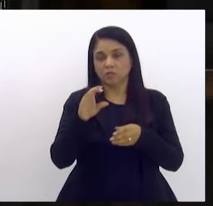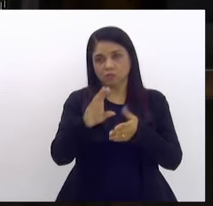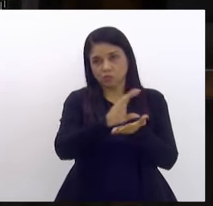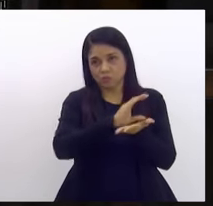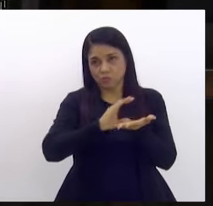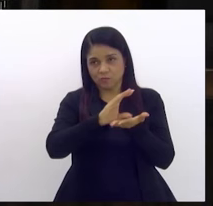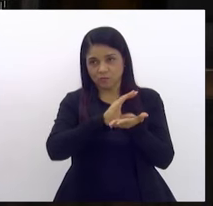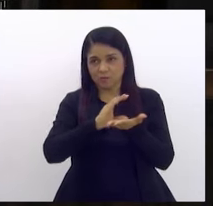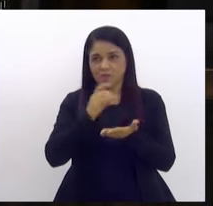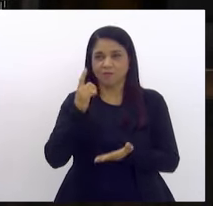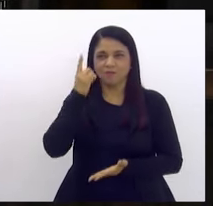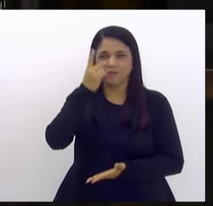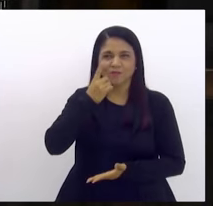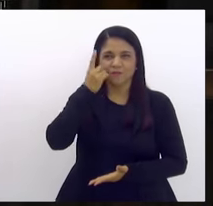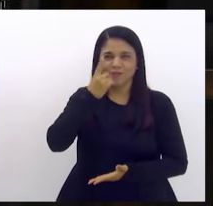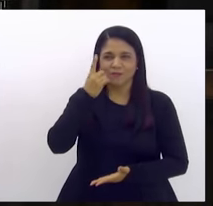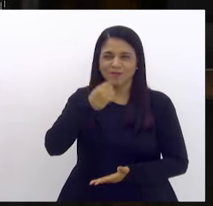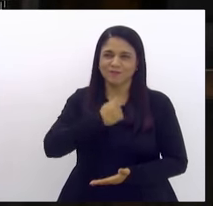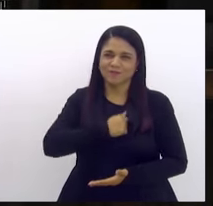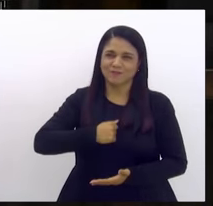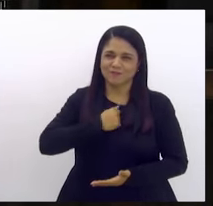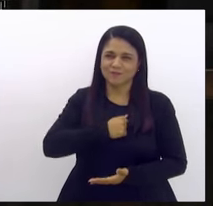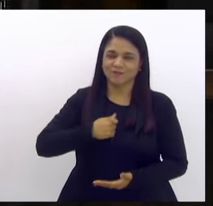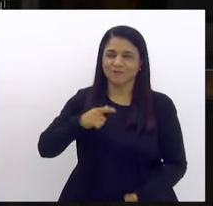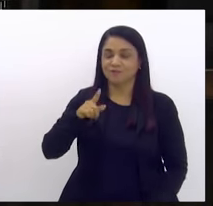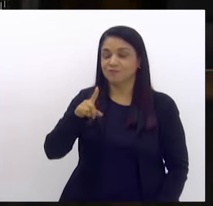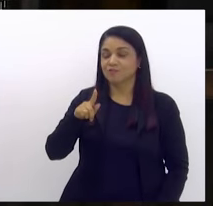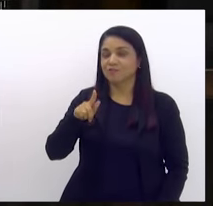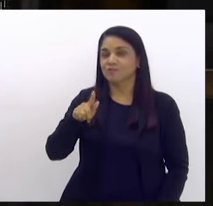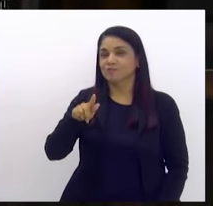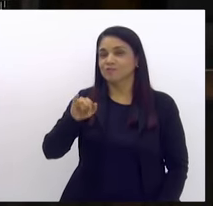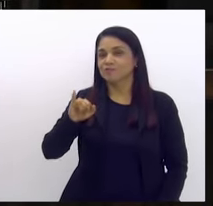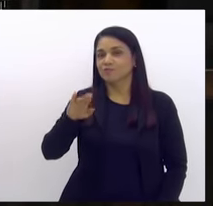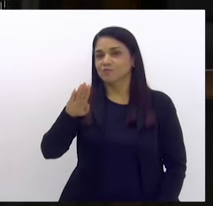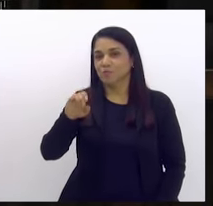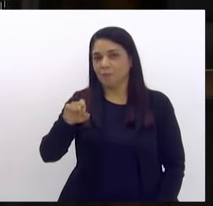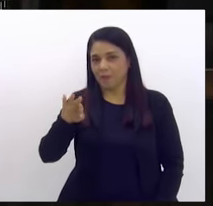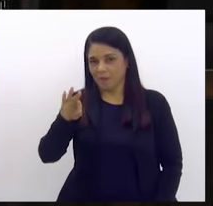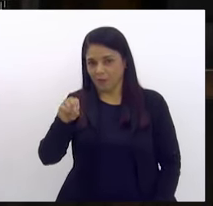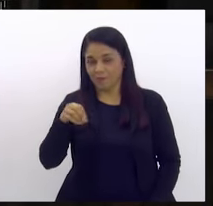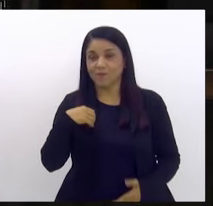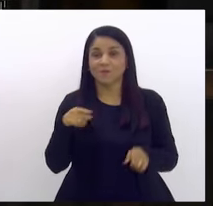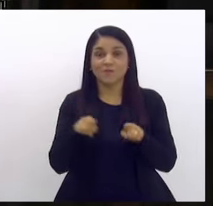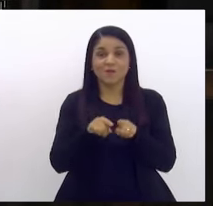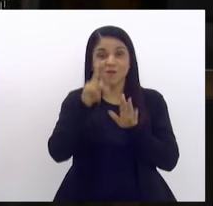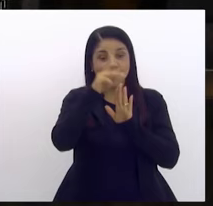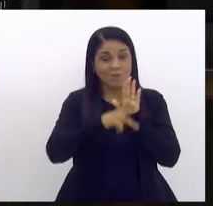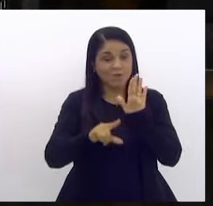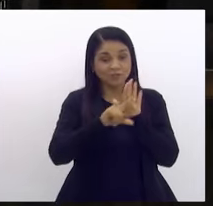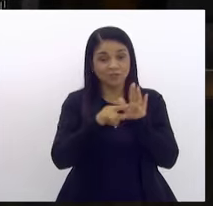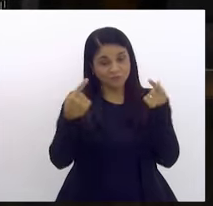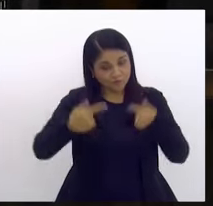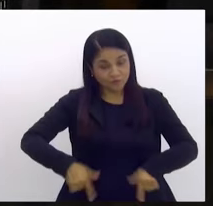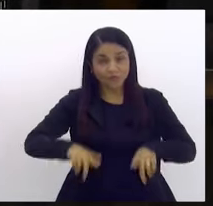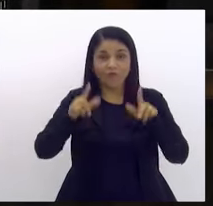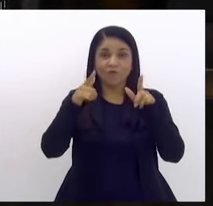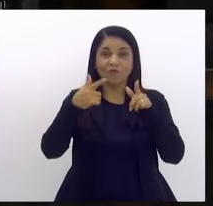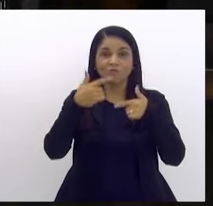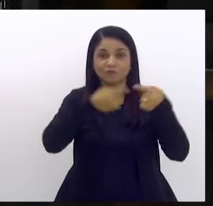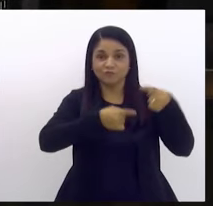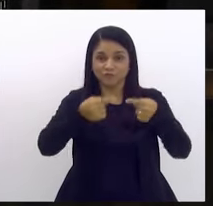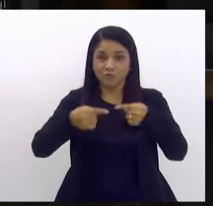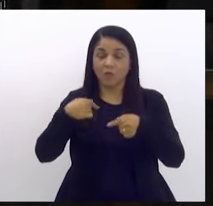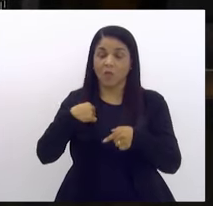deputado, é um querido, o Gilberto Palmares, e agora o projeto vem à tona. Eu sou técnica de edificações, como bem